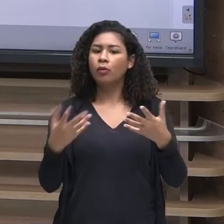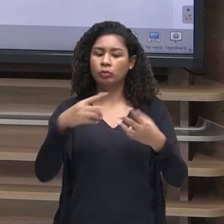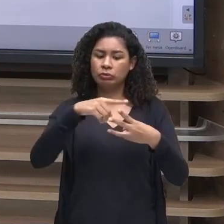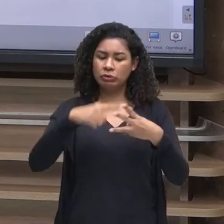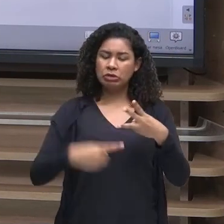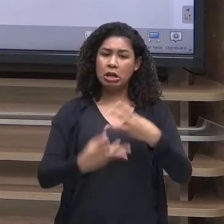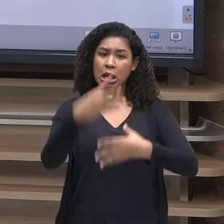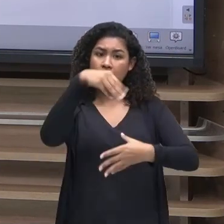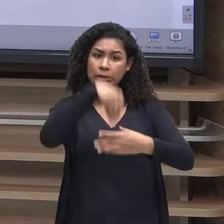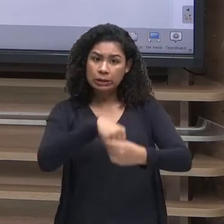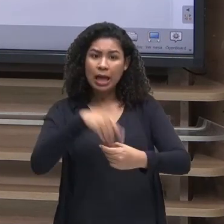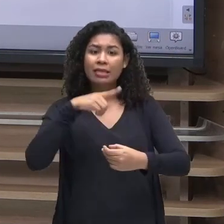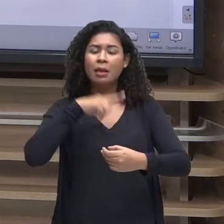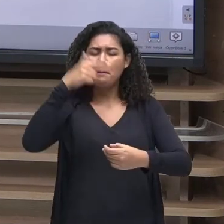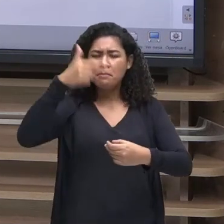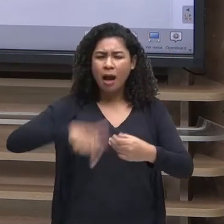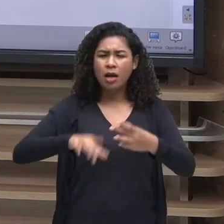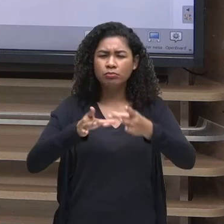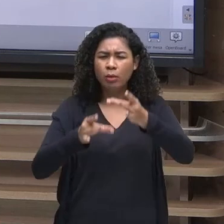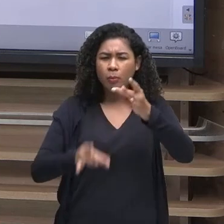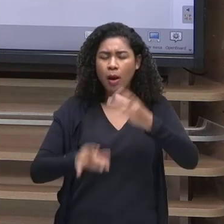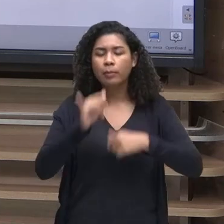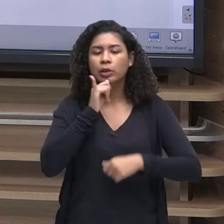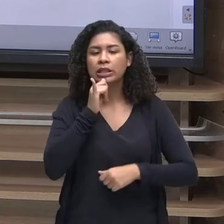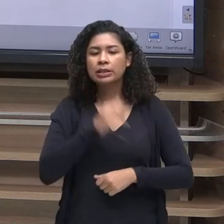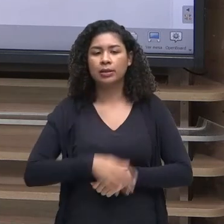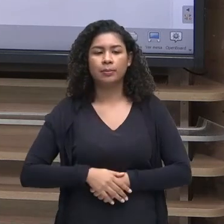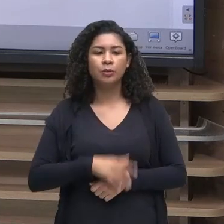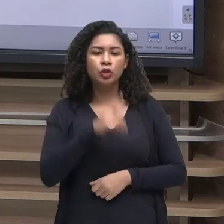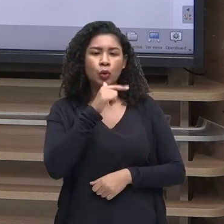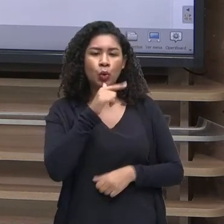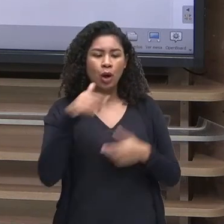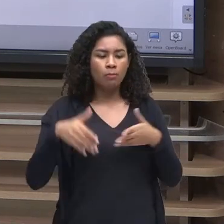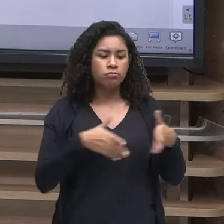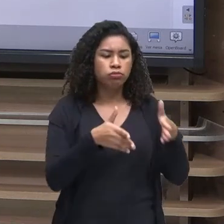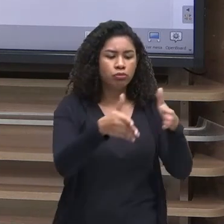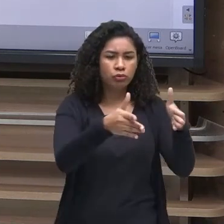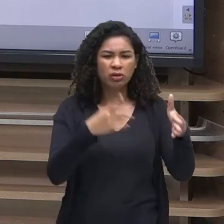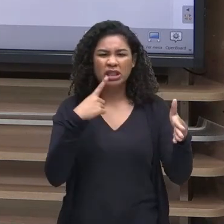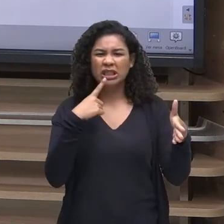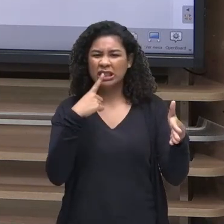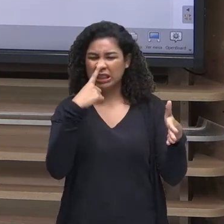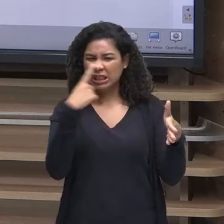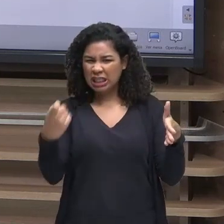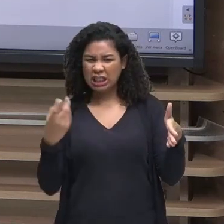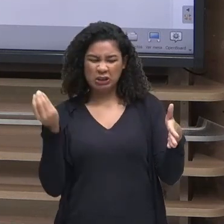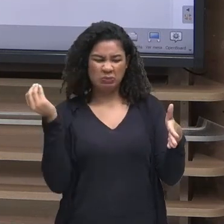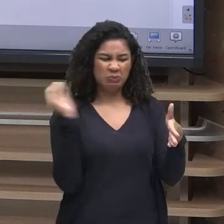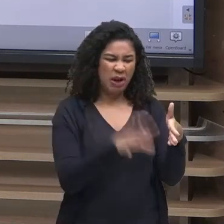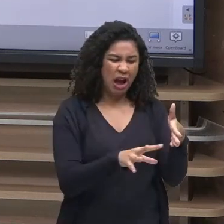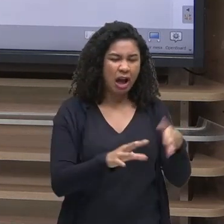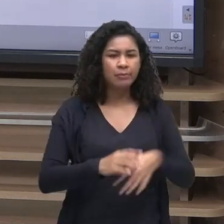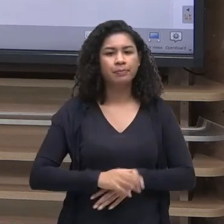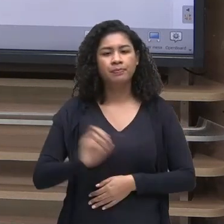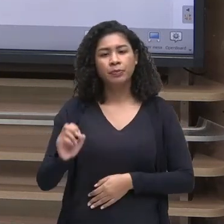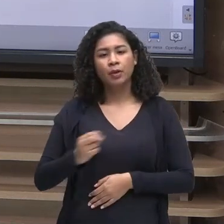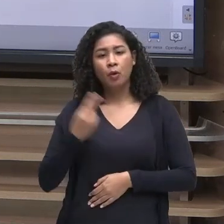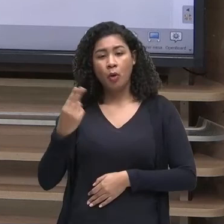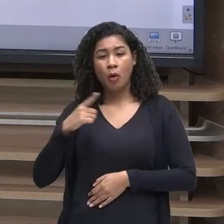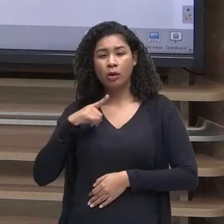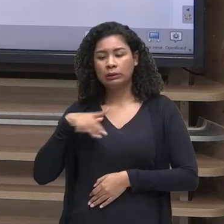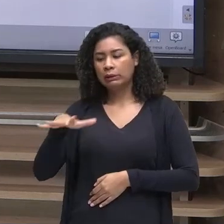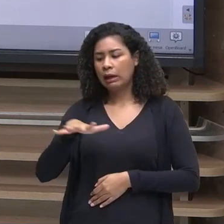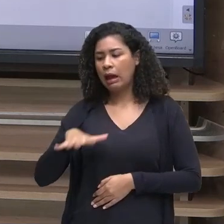desde jogar o lixo no igarapé, a colocar aquele lixo naquele terreno baldio, as empresas